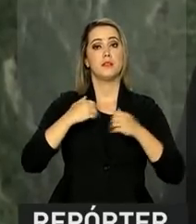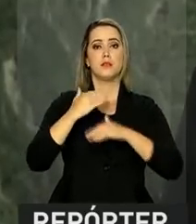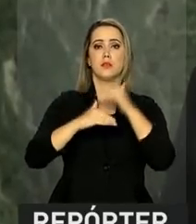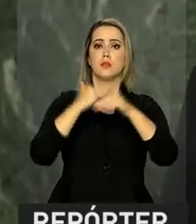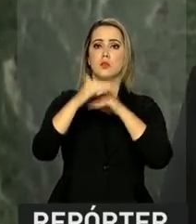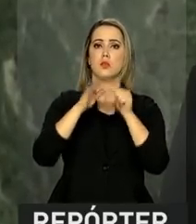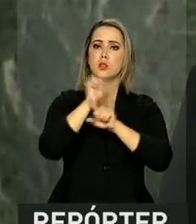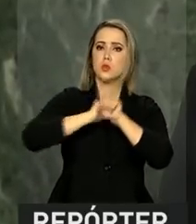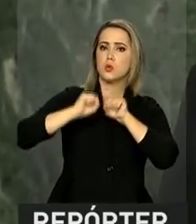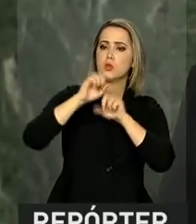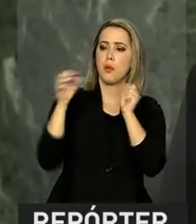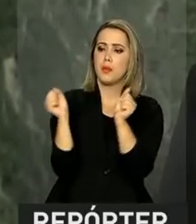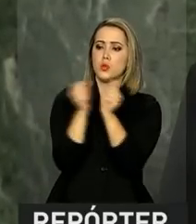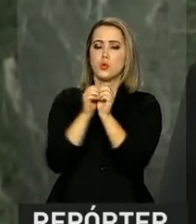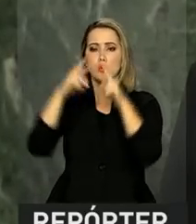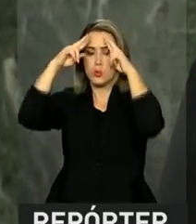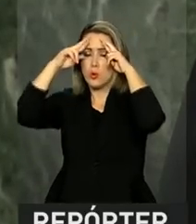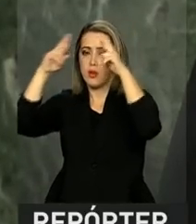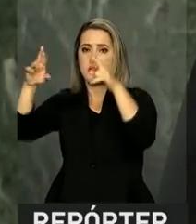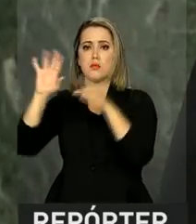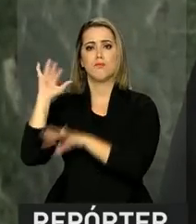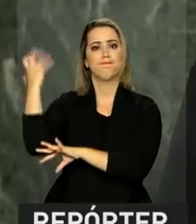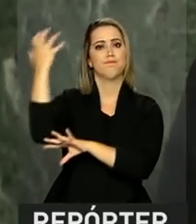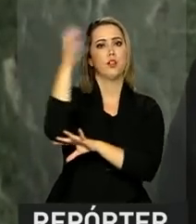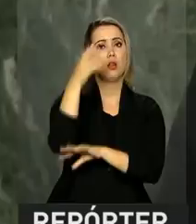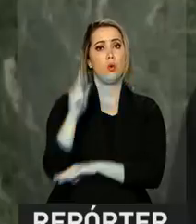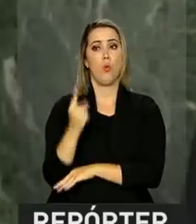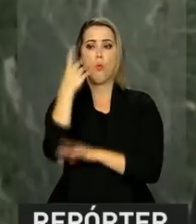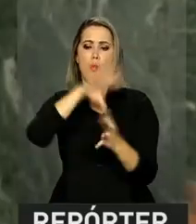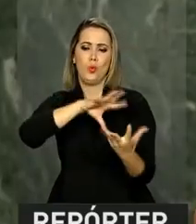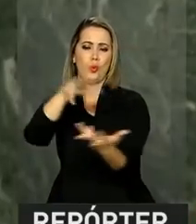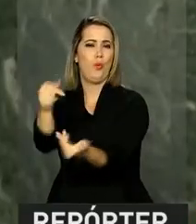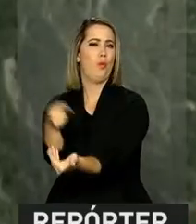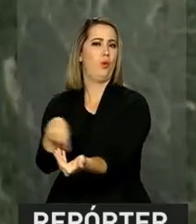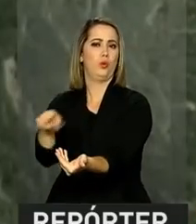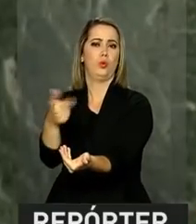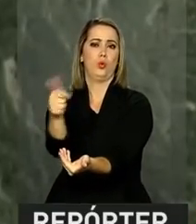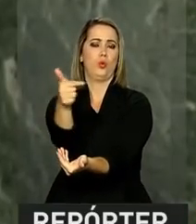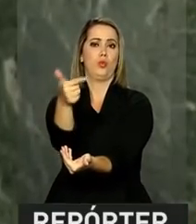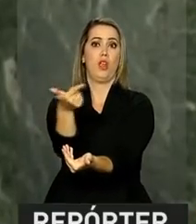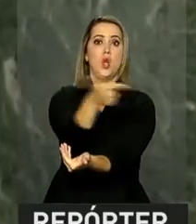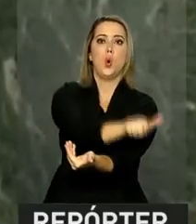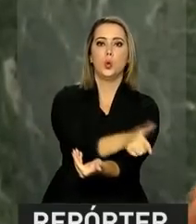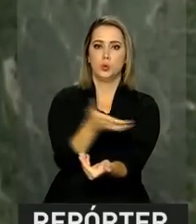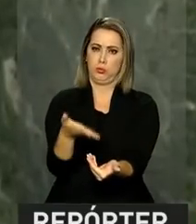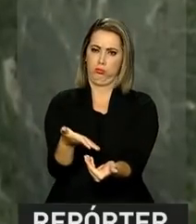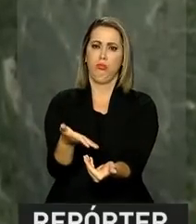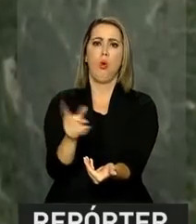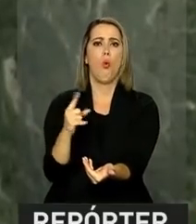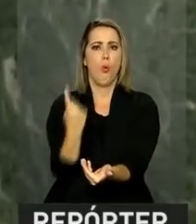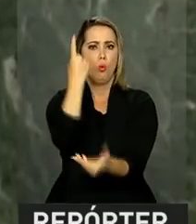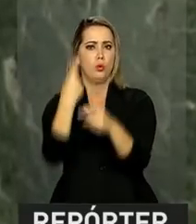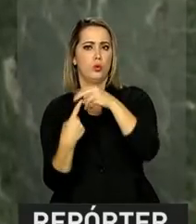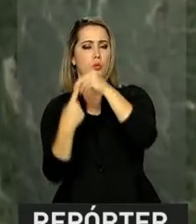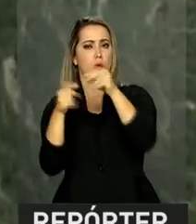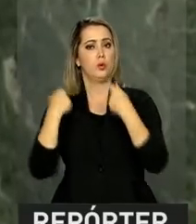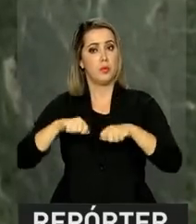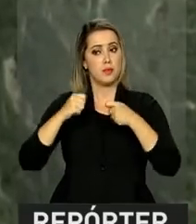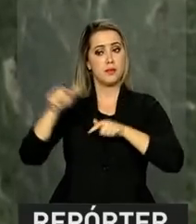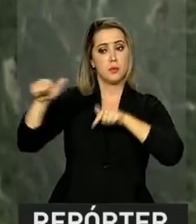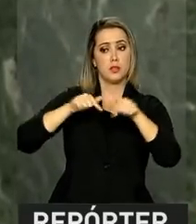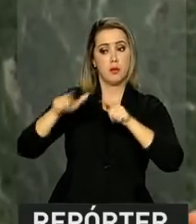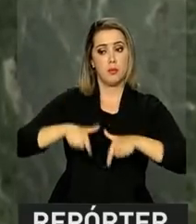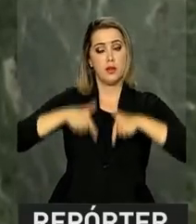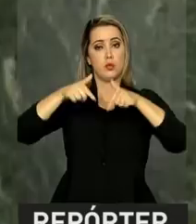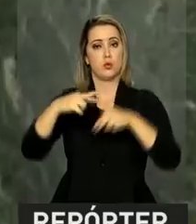com respeito ao meio ambiente. O planeta é um só, não há plano B. Devemos tomar medidas ambiciosas sob o